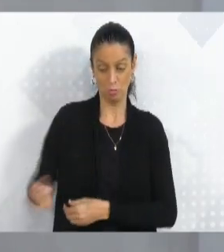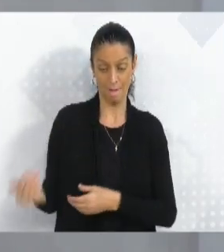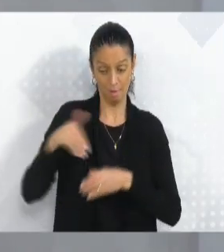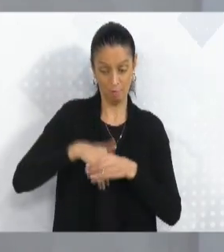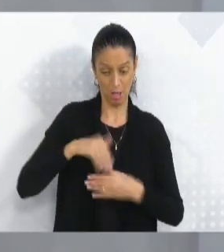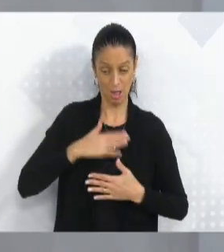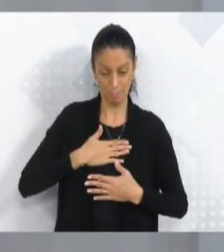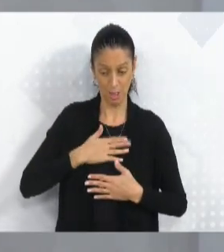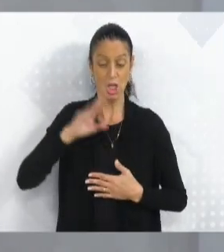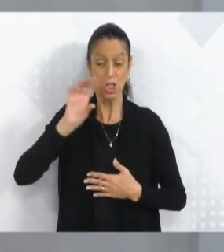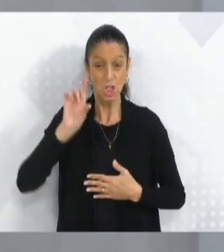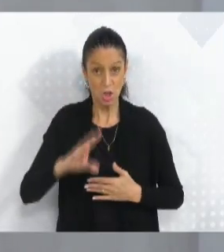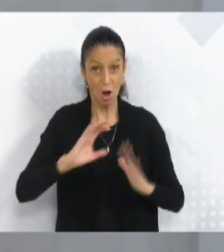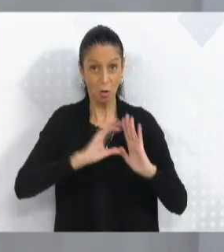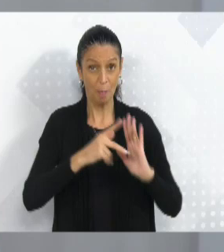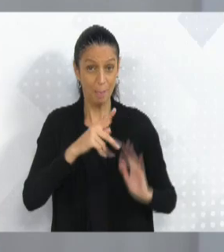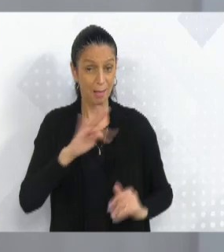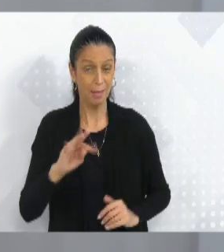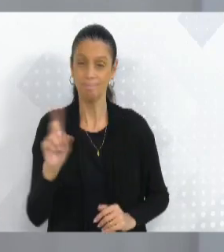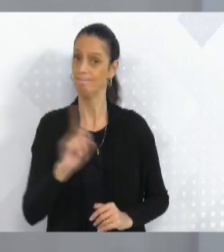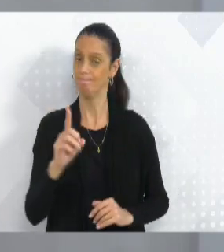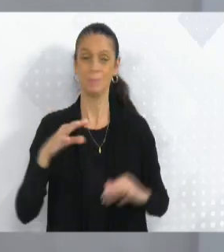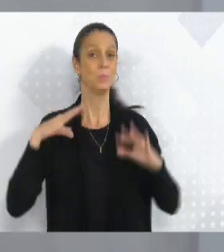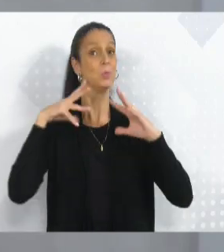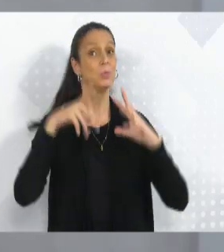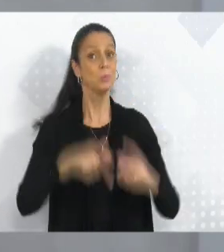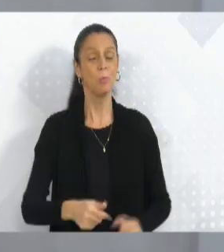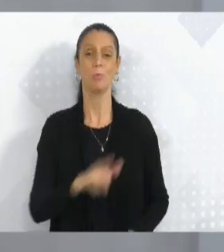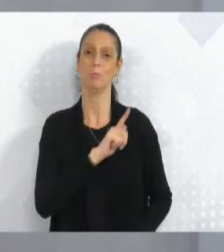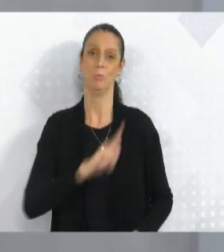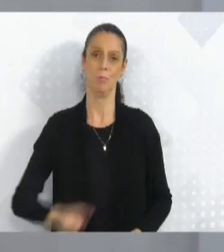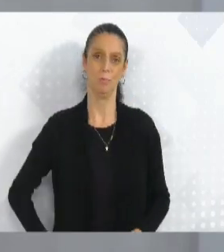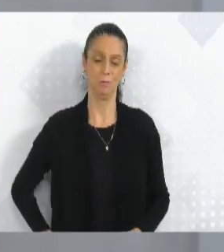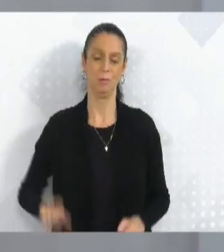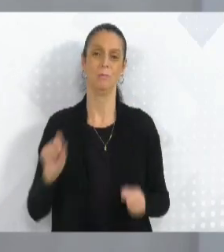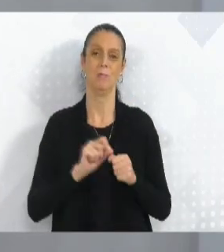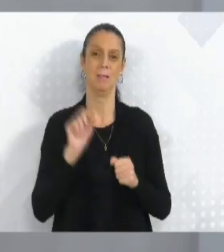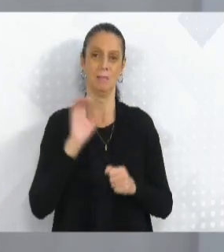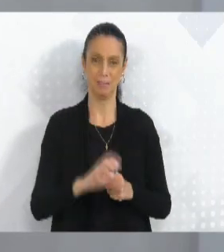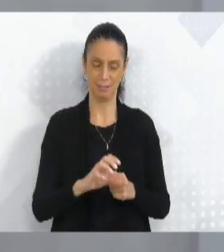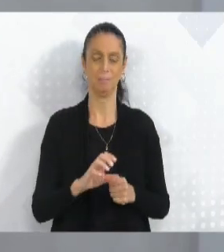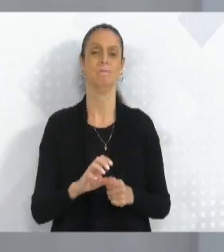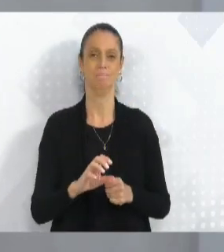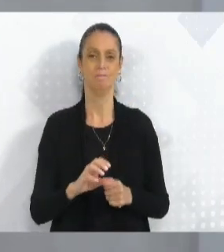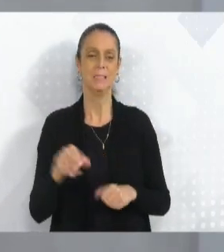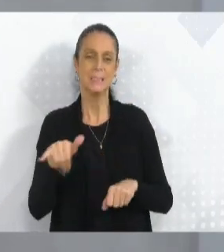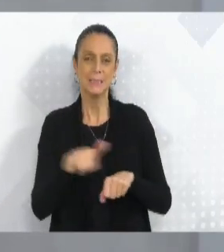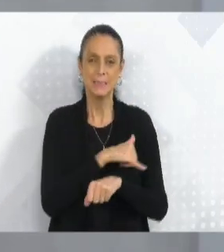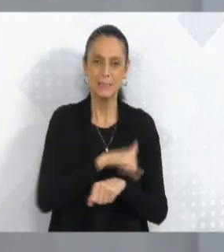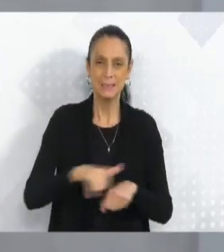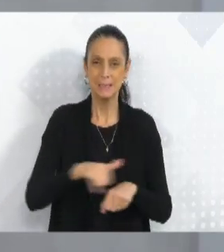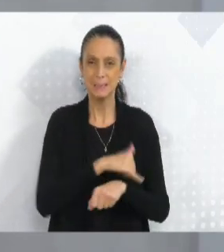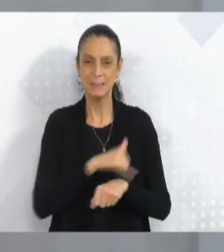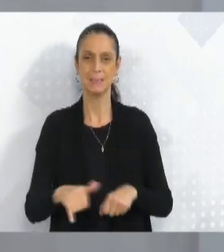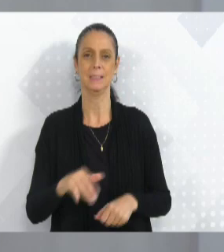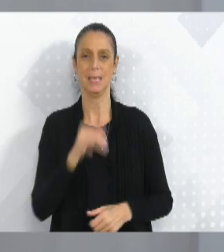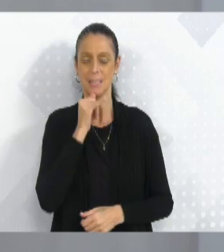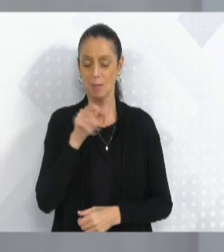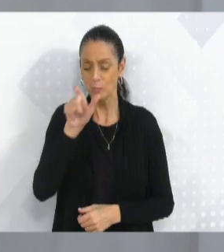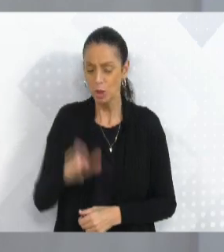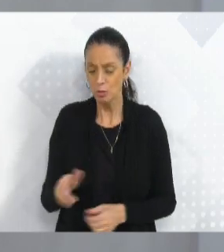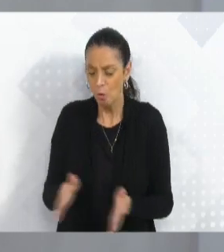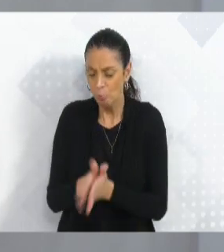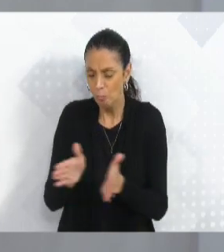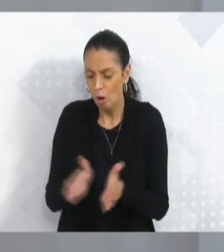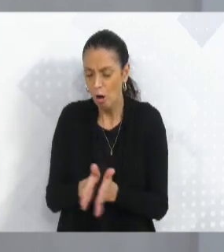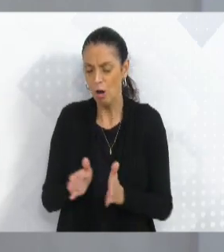do governo do PT não eu tô falando de todos os governos que utilizam dessas artifícios para chegar no necessitado trocando e